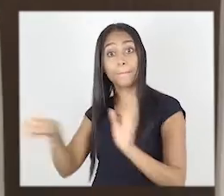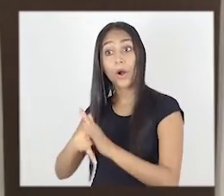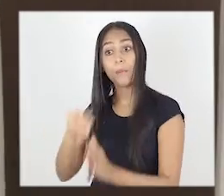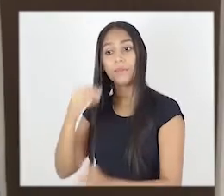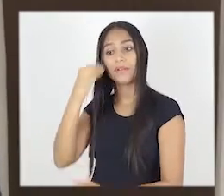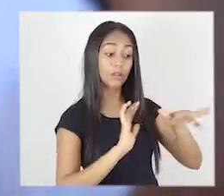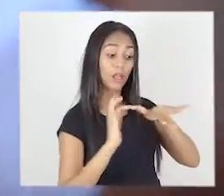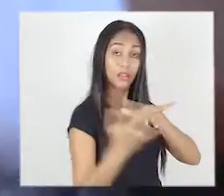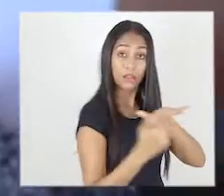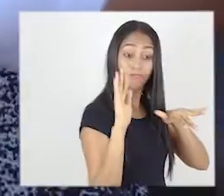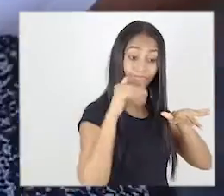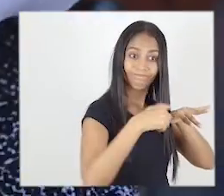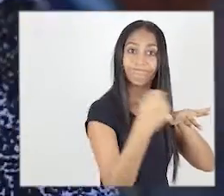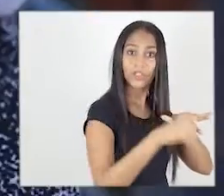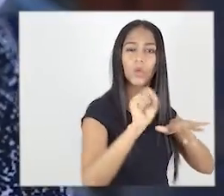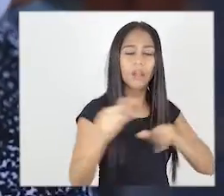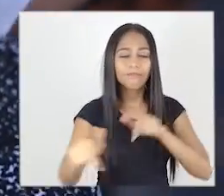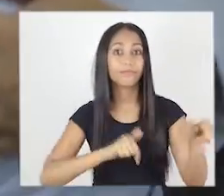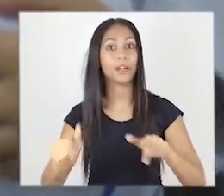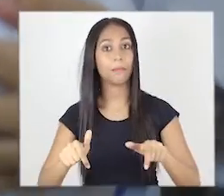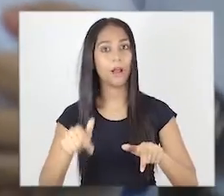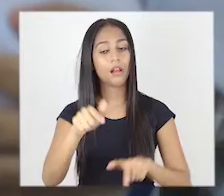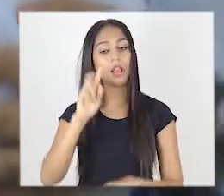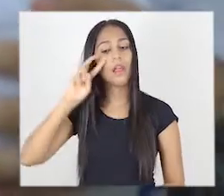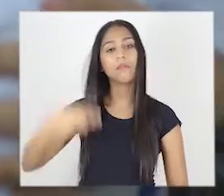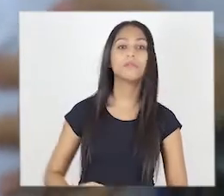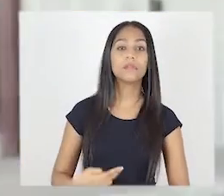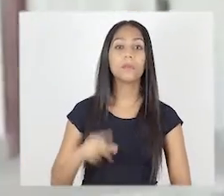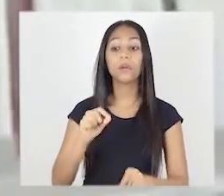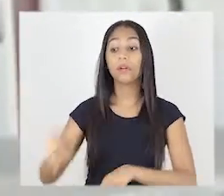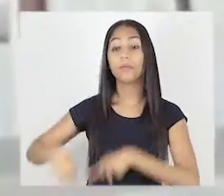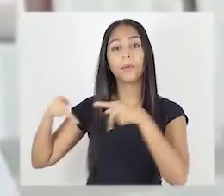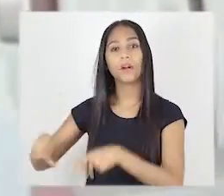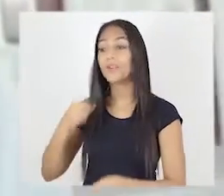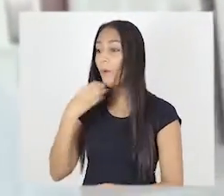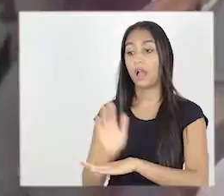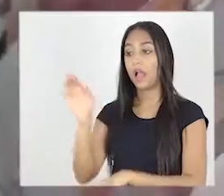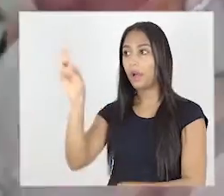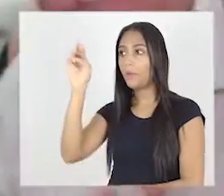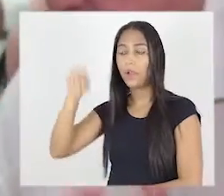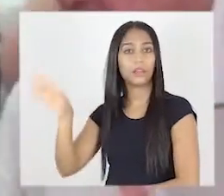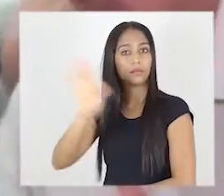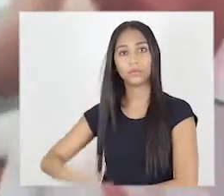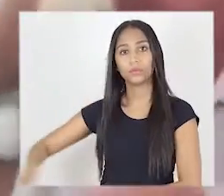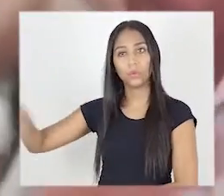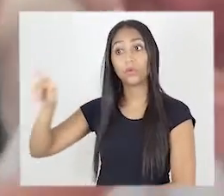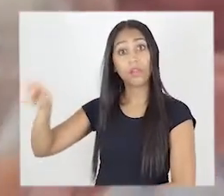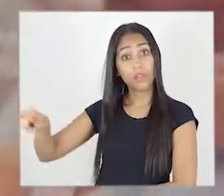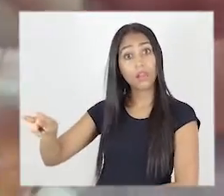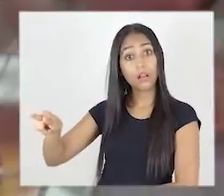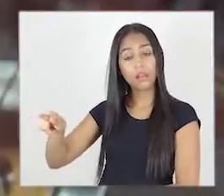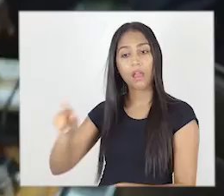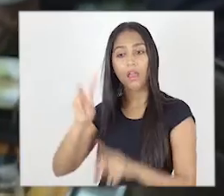experientes parlamentares. Por seu trabalho, Alisson é reconhecido pela população como deputado de Mossoró. Alisson é um mossoroense